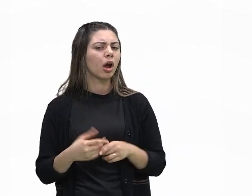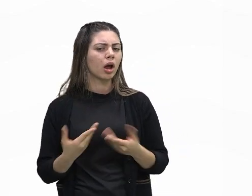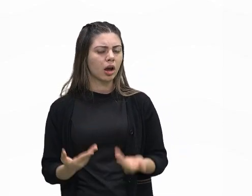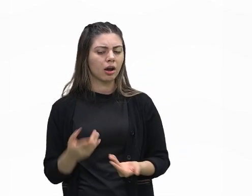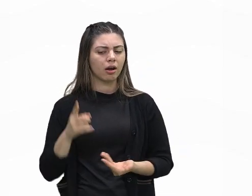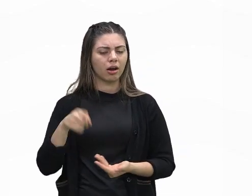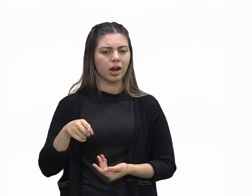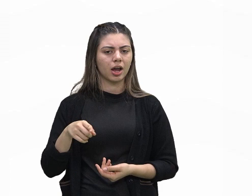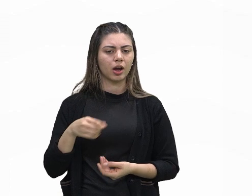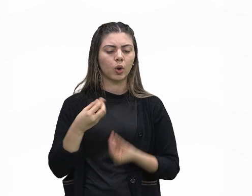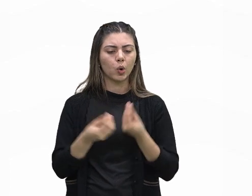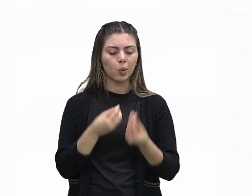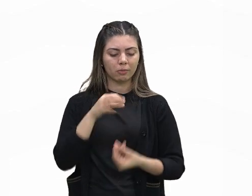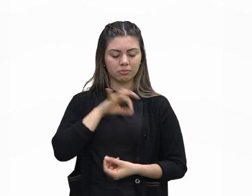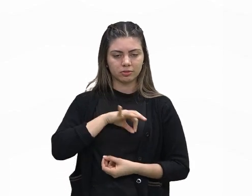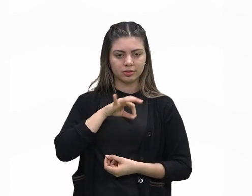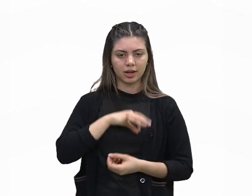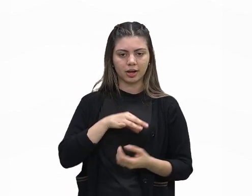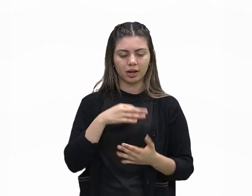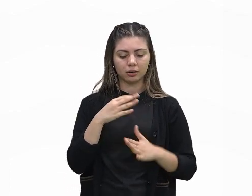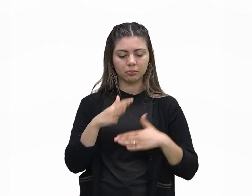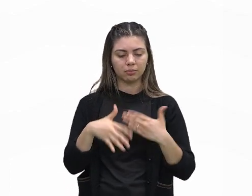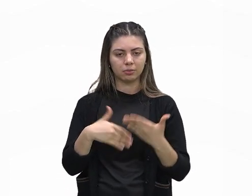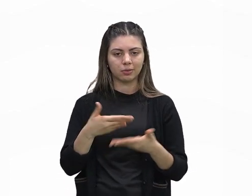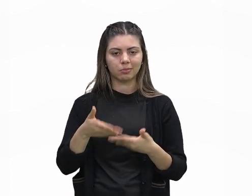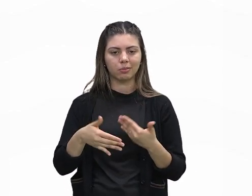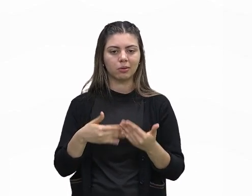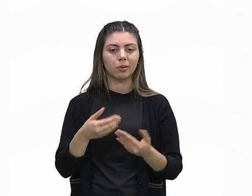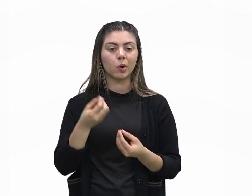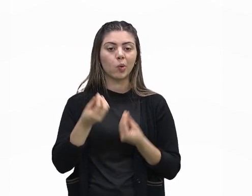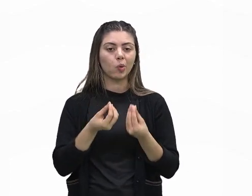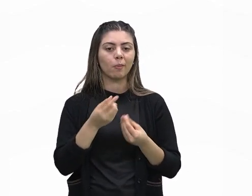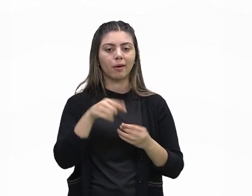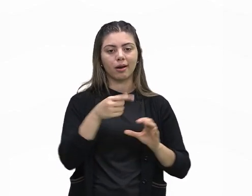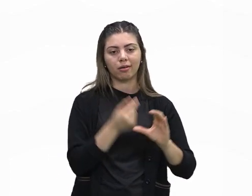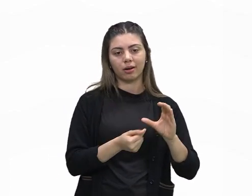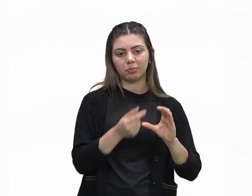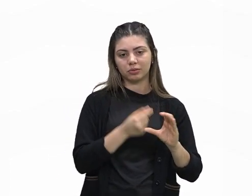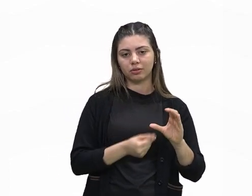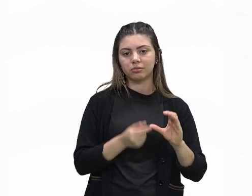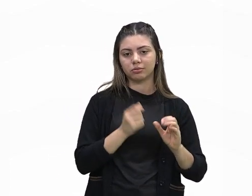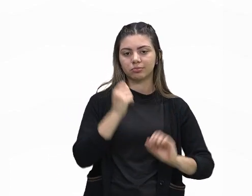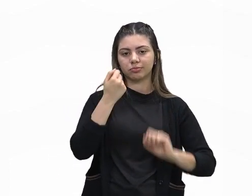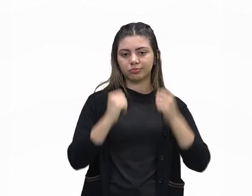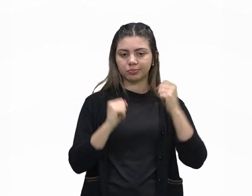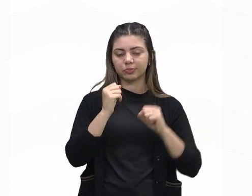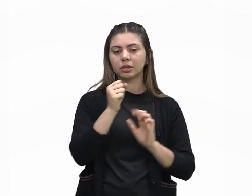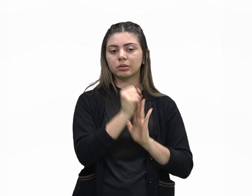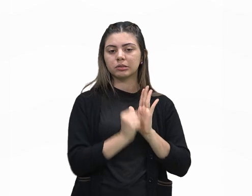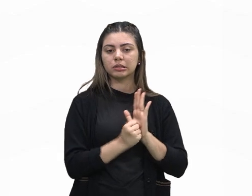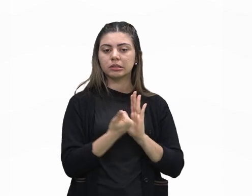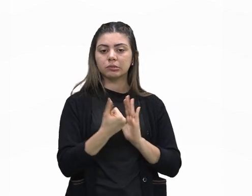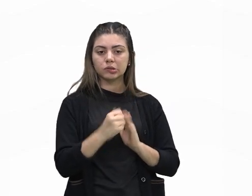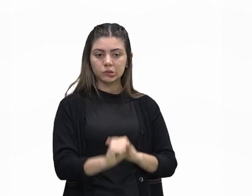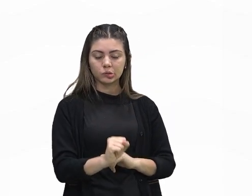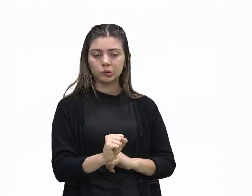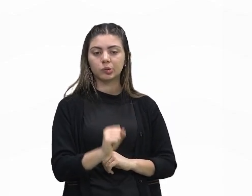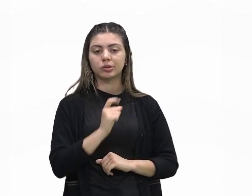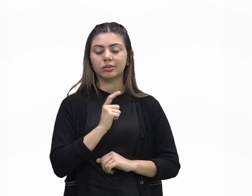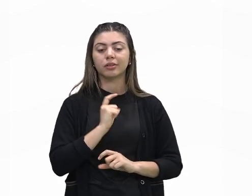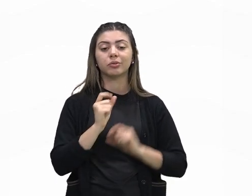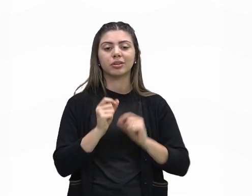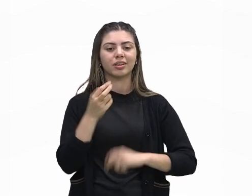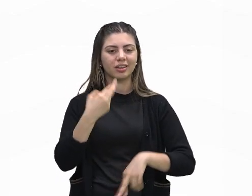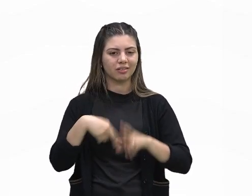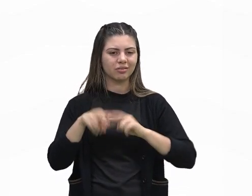ele começou a se tornar mais comum durante o período conhecido por capitalismo industrial, né? A partir do século XVIII, aquela